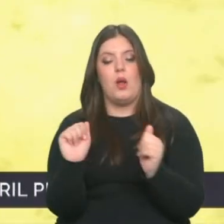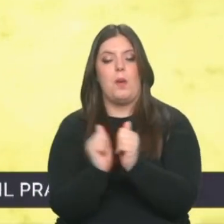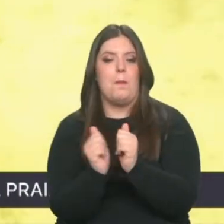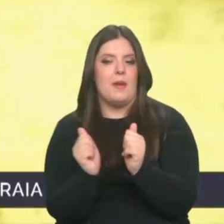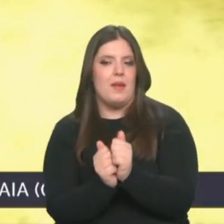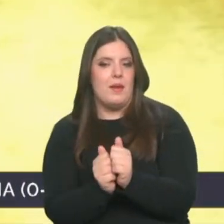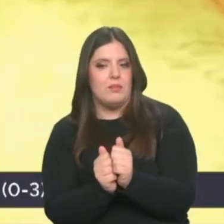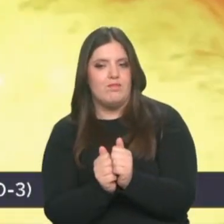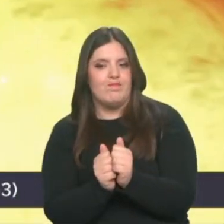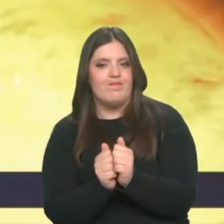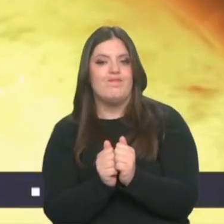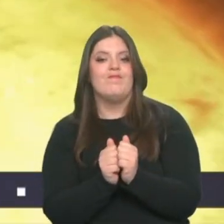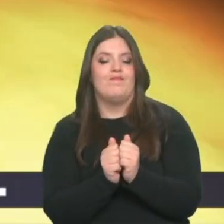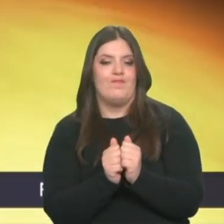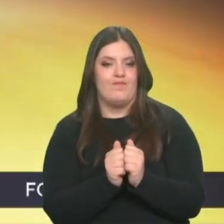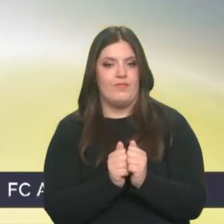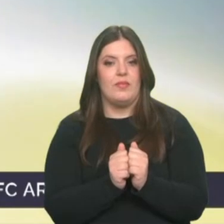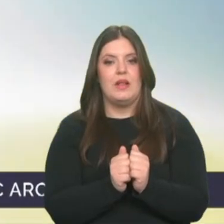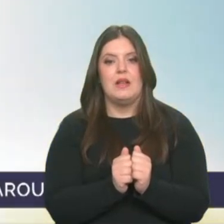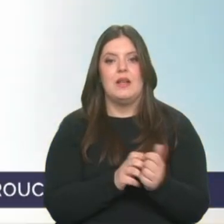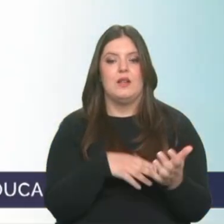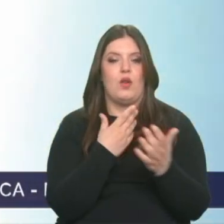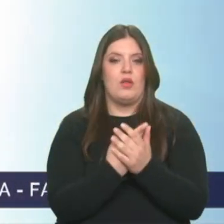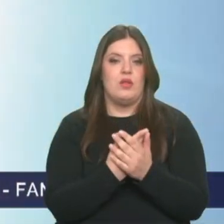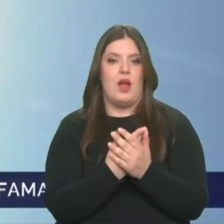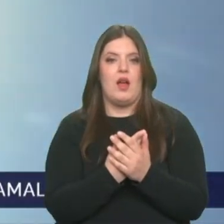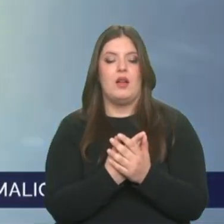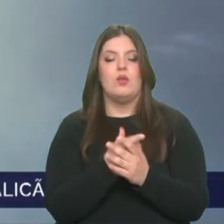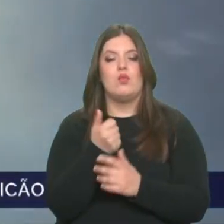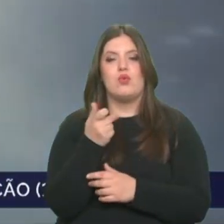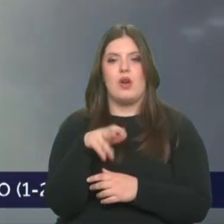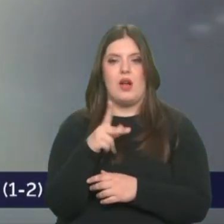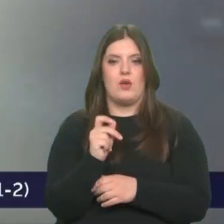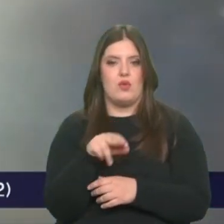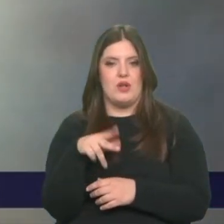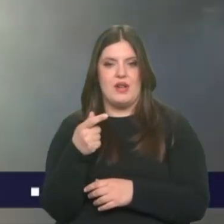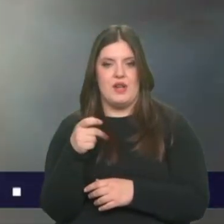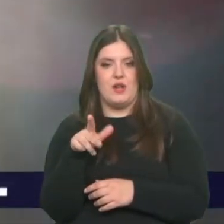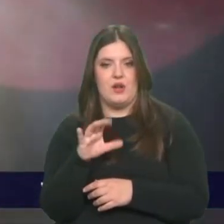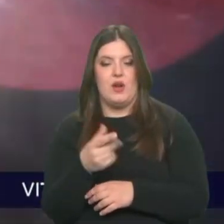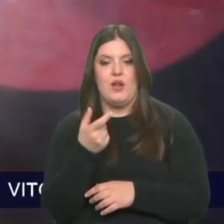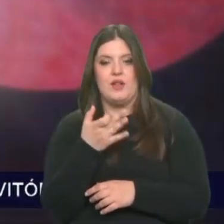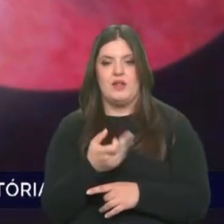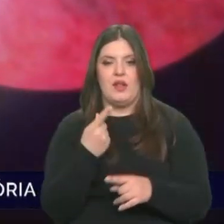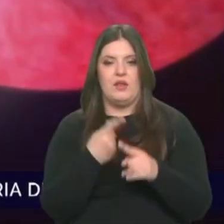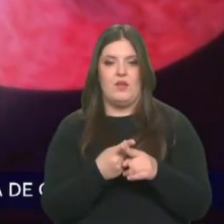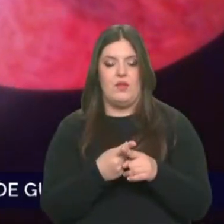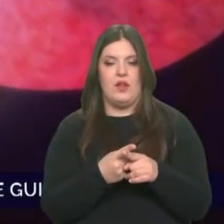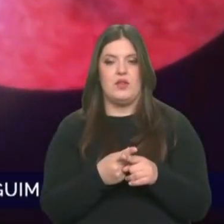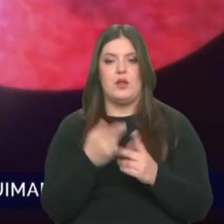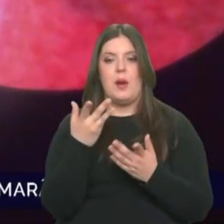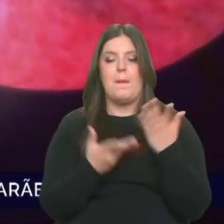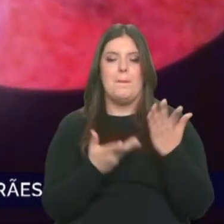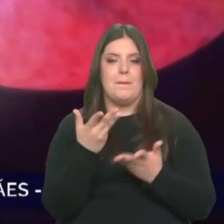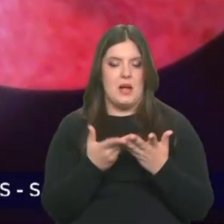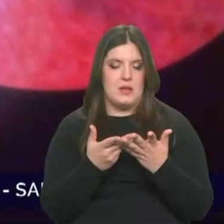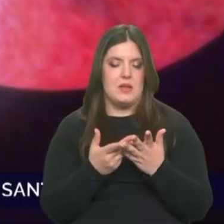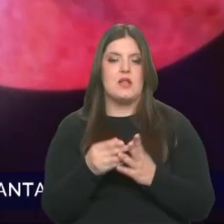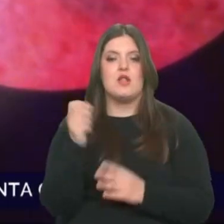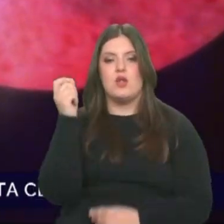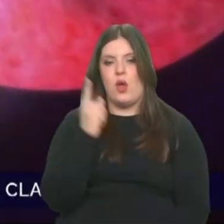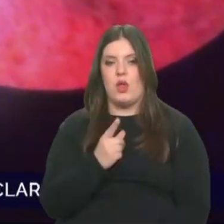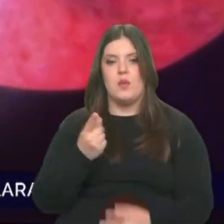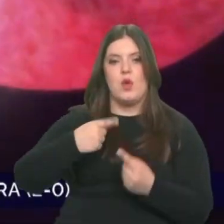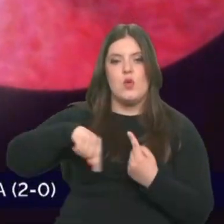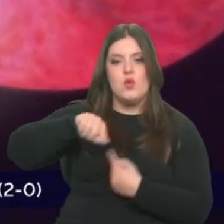companheira. E então tornou-se num buraco negro, então com 7 vezes a massa do Sol. Então começaram a